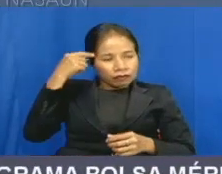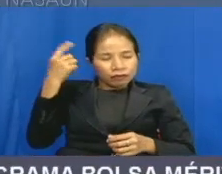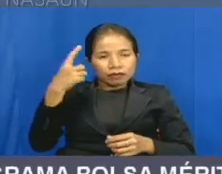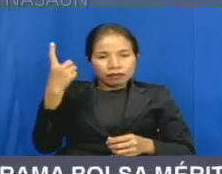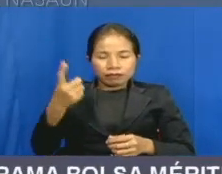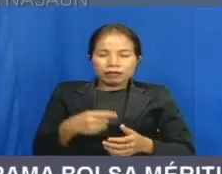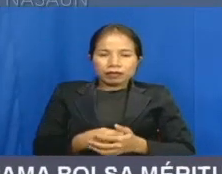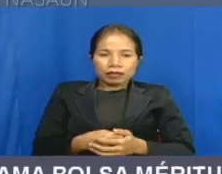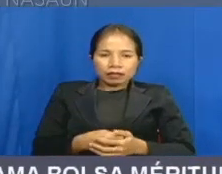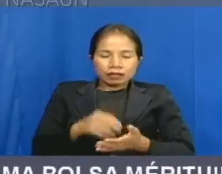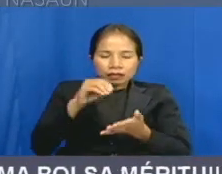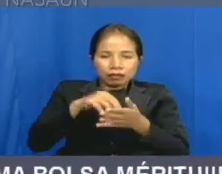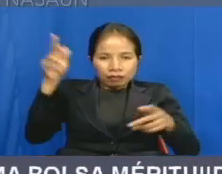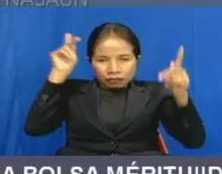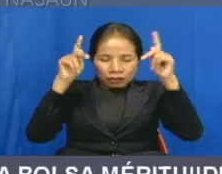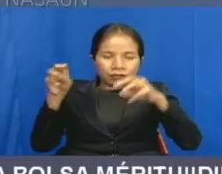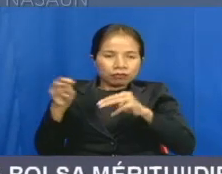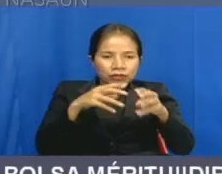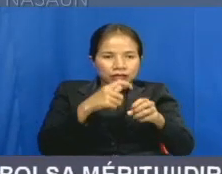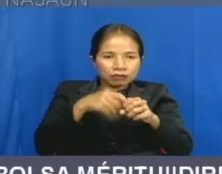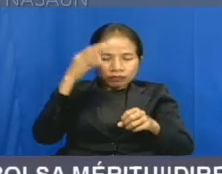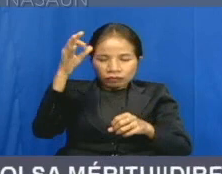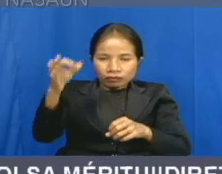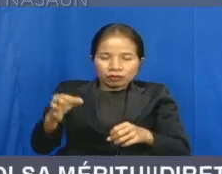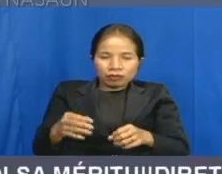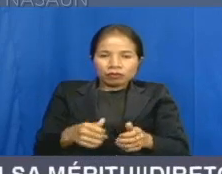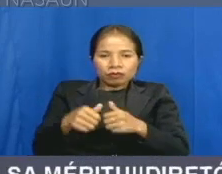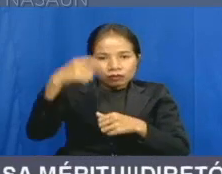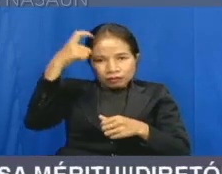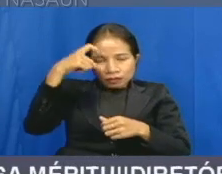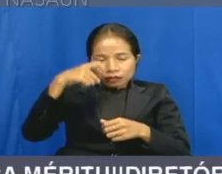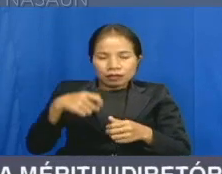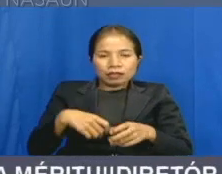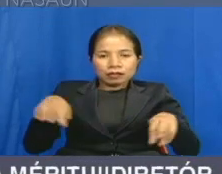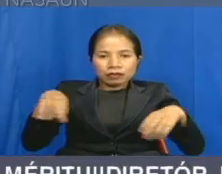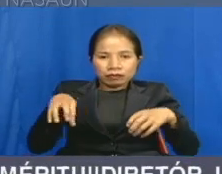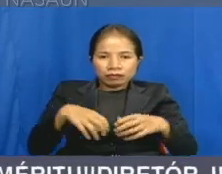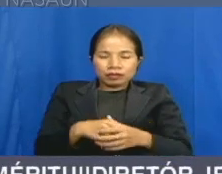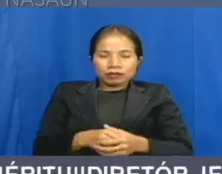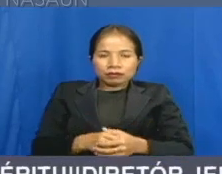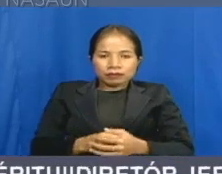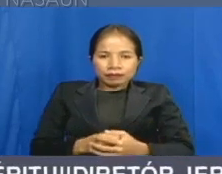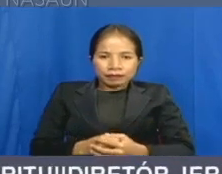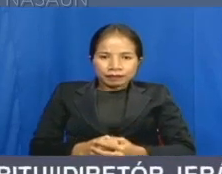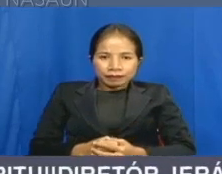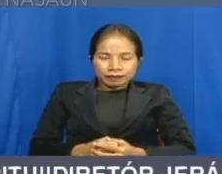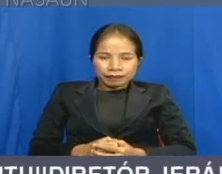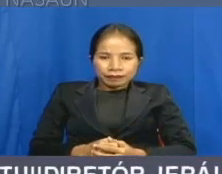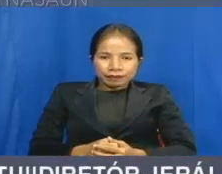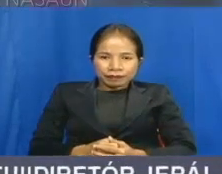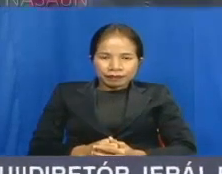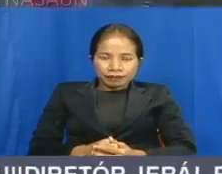Governo, na foto, destaca o assunto mudança climática e o futuro. Tu iria capacidade institucional, RACIC.